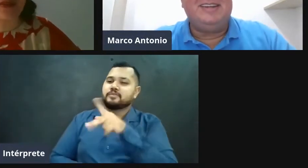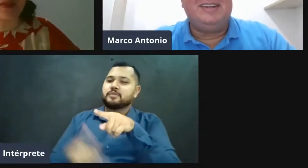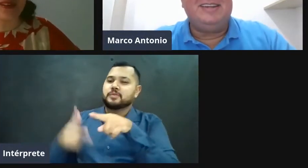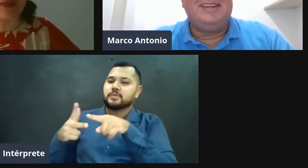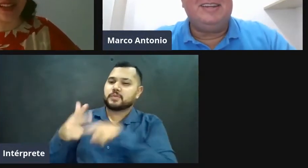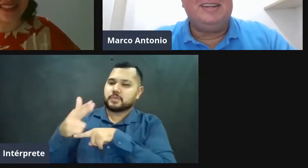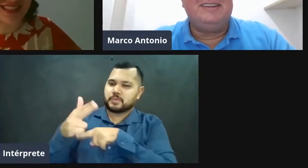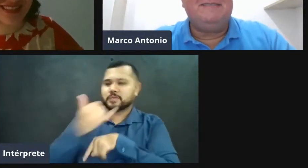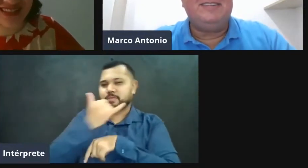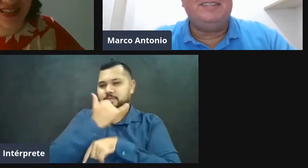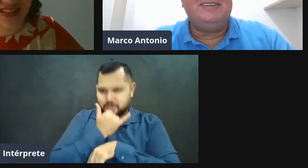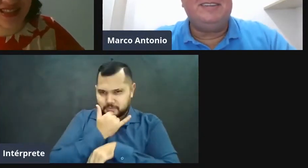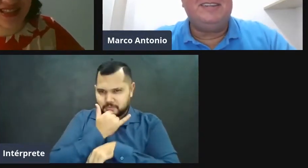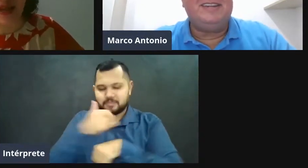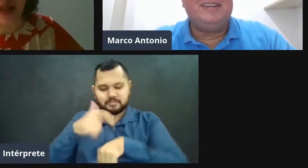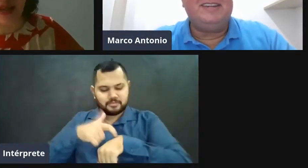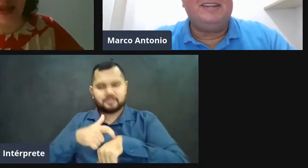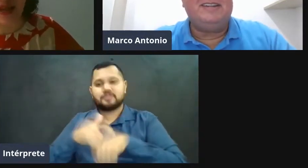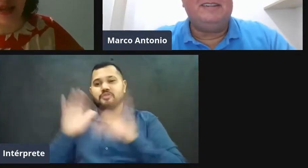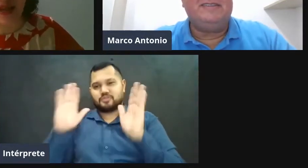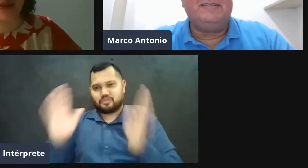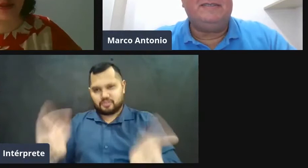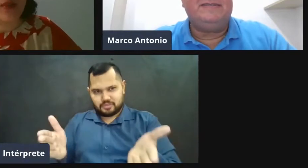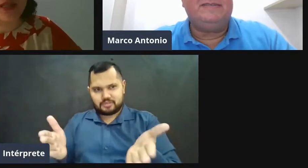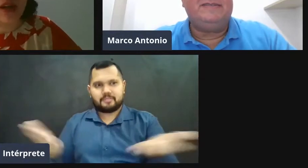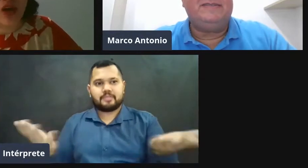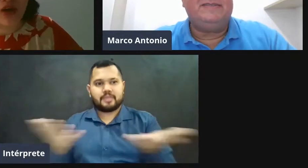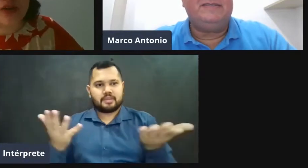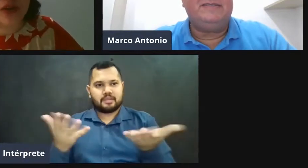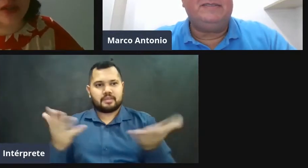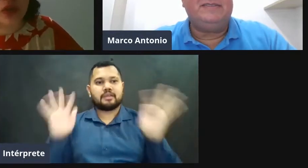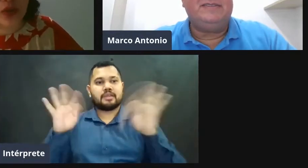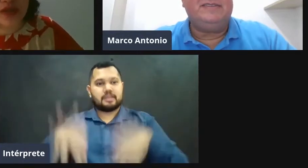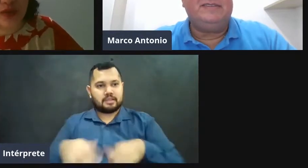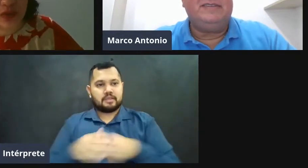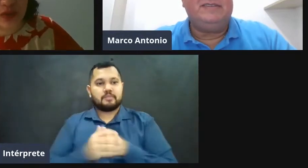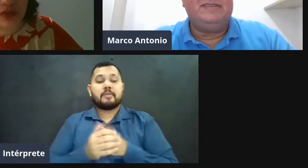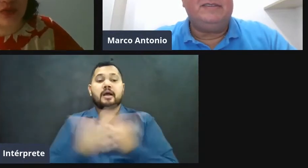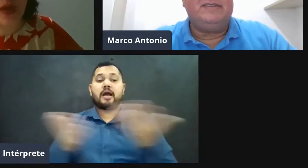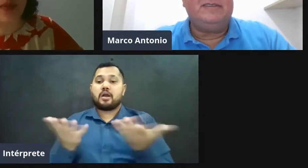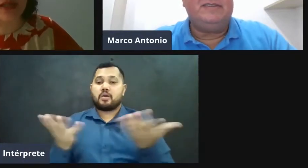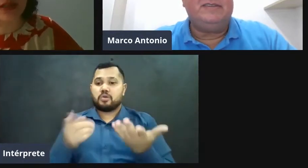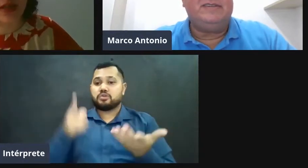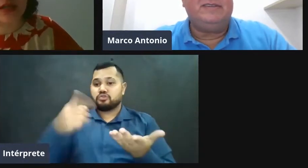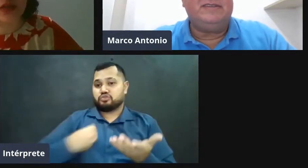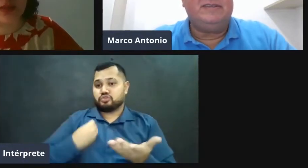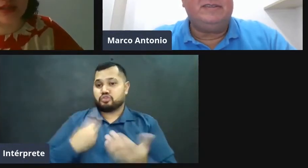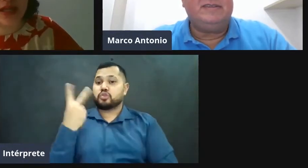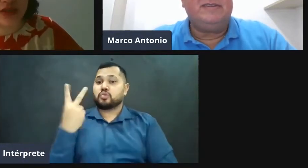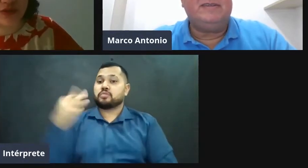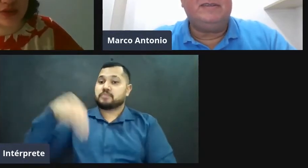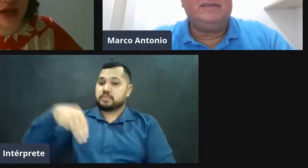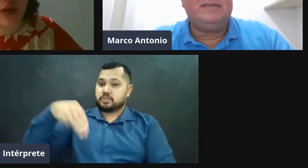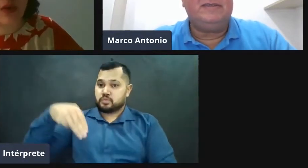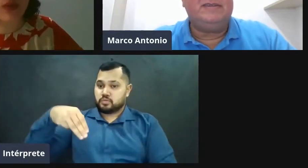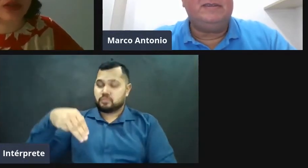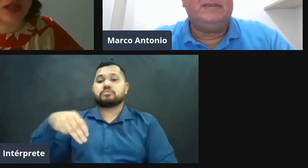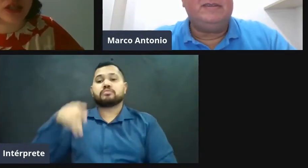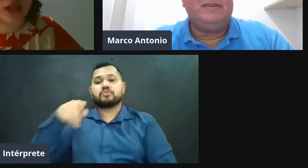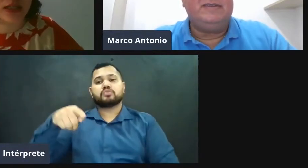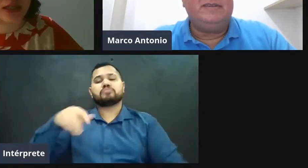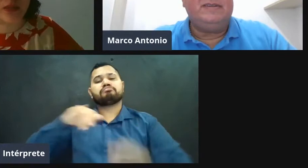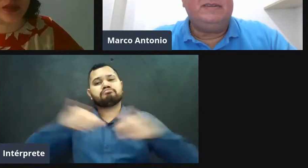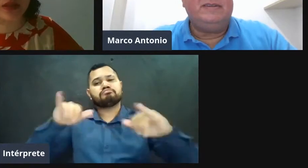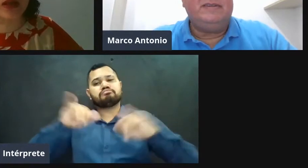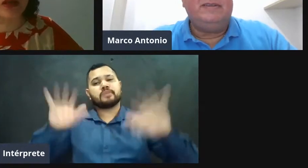Terei que interrompê-lo, desculpa, porque a gente terminou aqui o nosso tempo, mas agora o senhor tem 2 minutos para apresentar a sua mensagem final